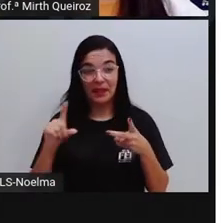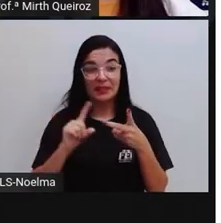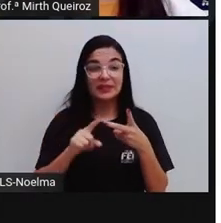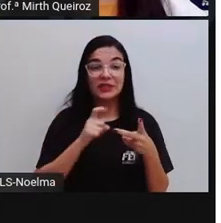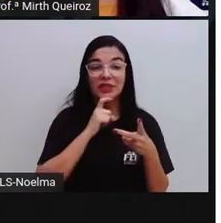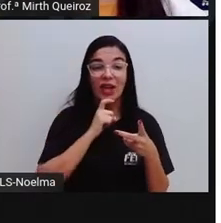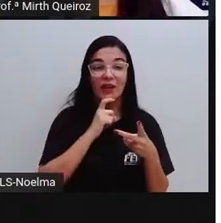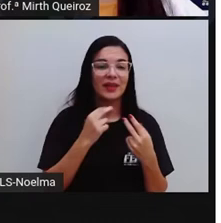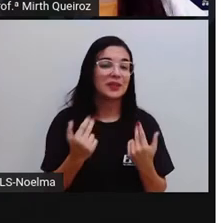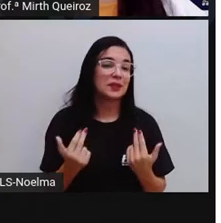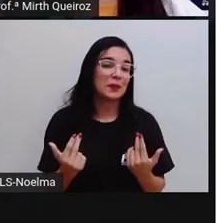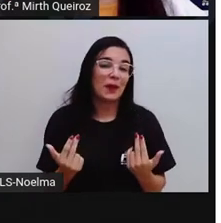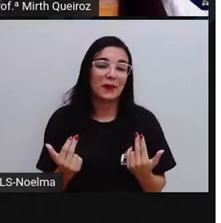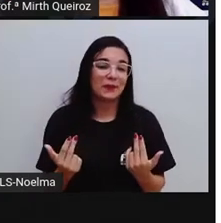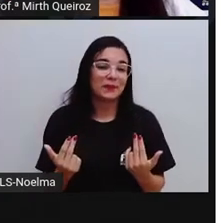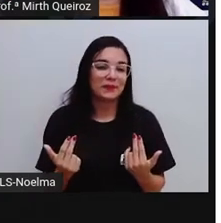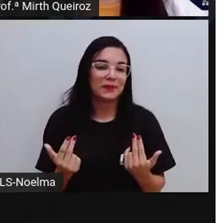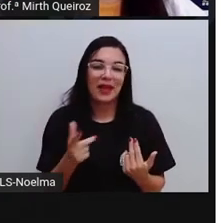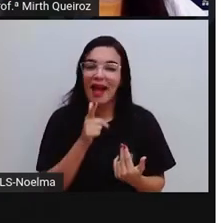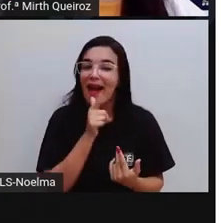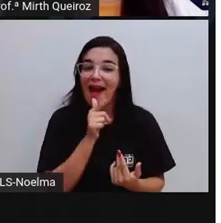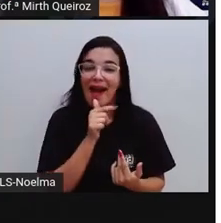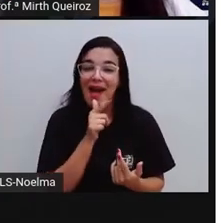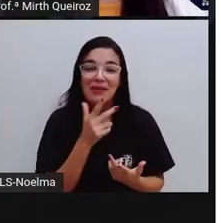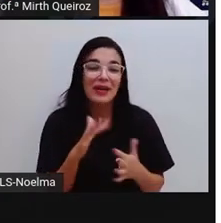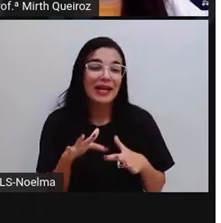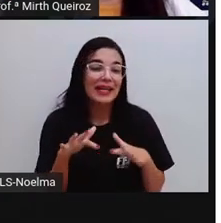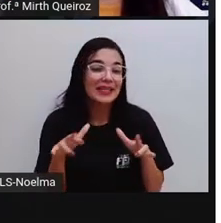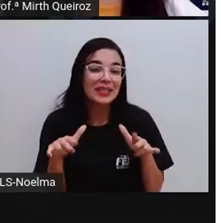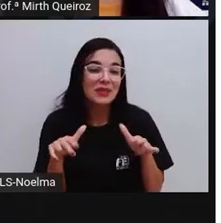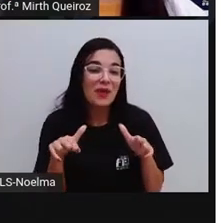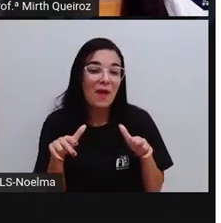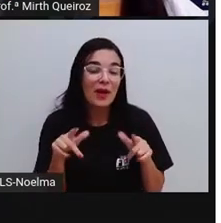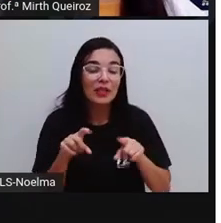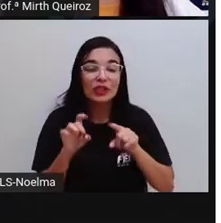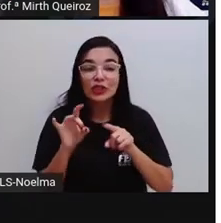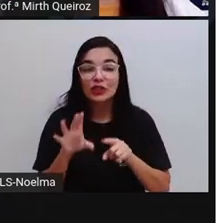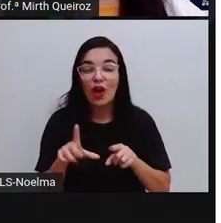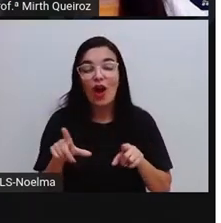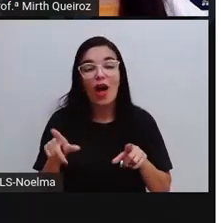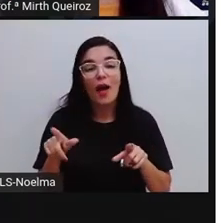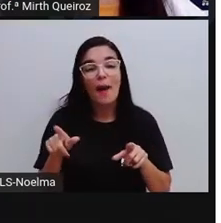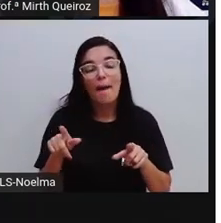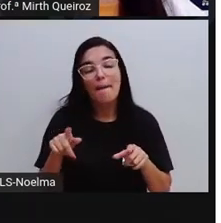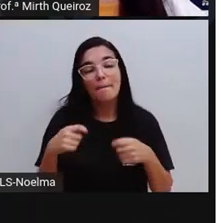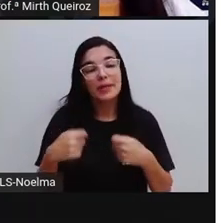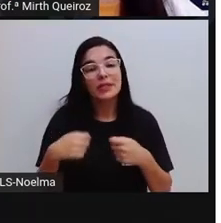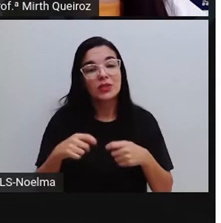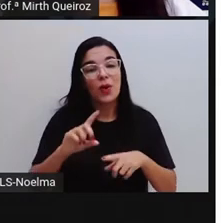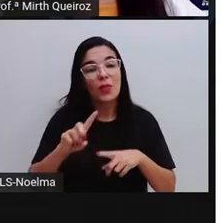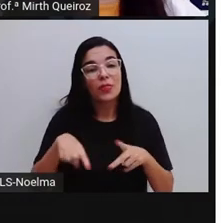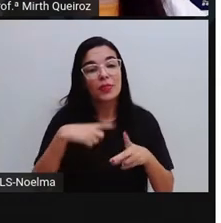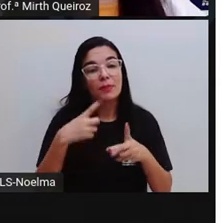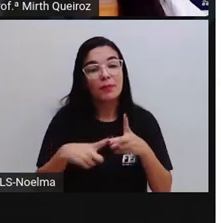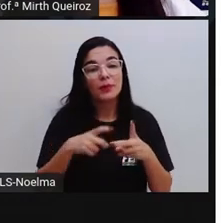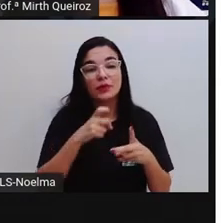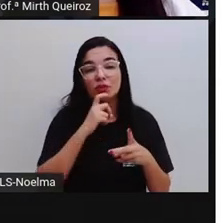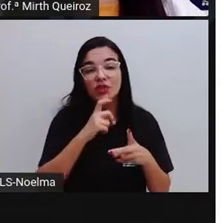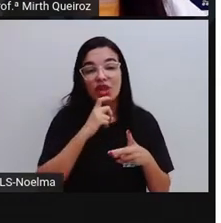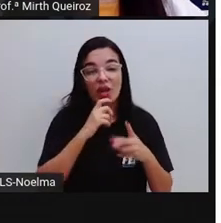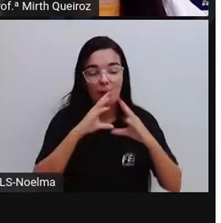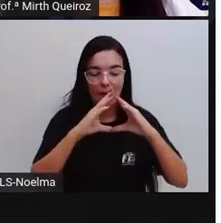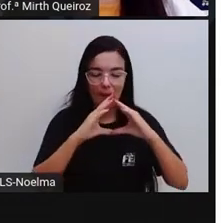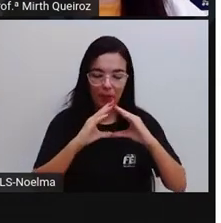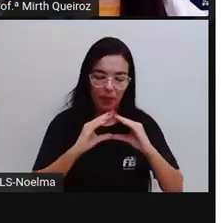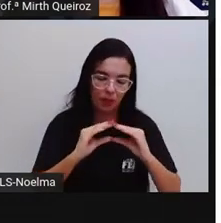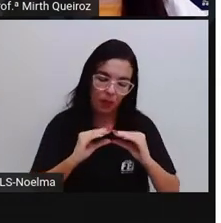as mesmas propriedades, né? A molécula de água e a molécula de sal, do